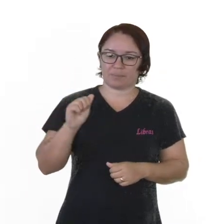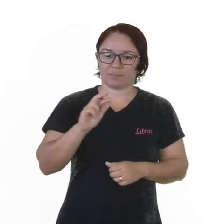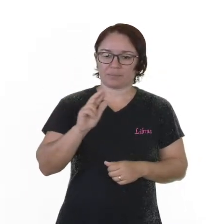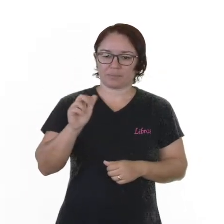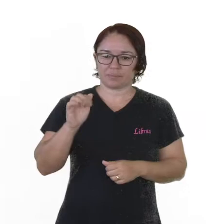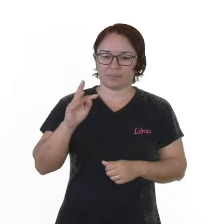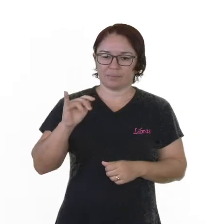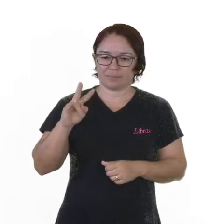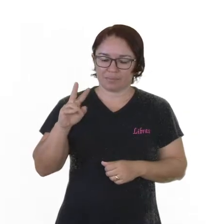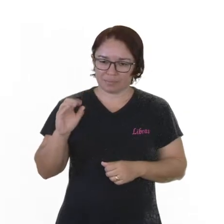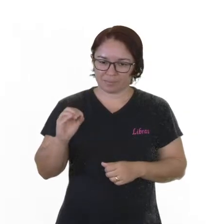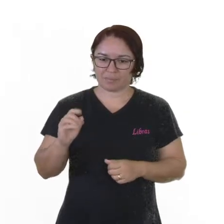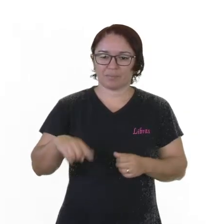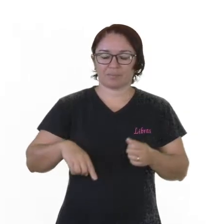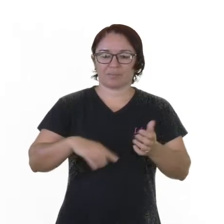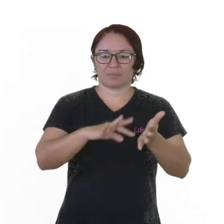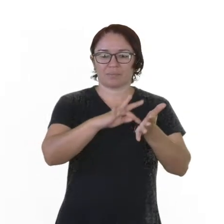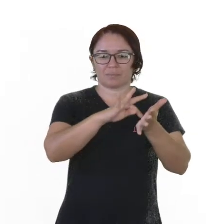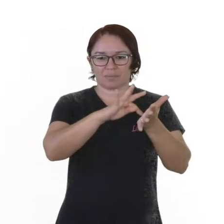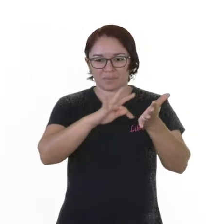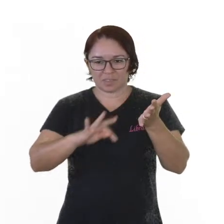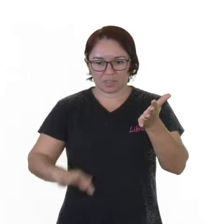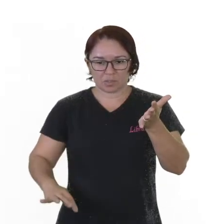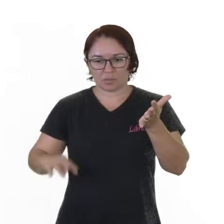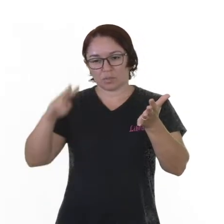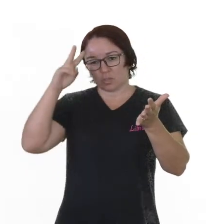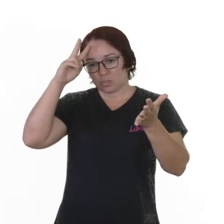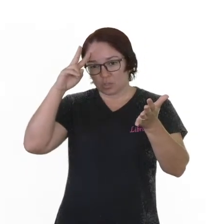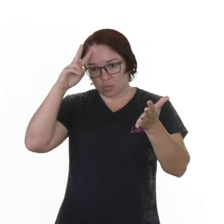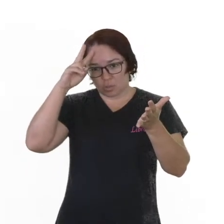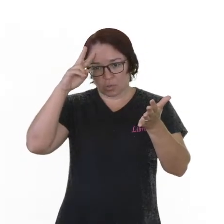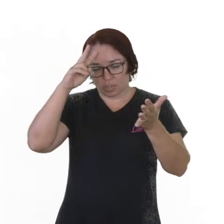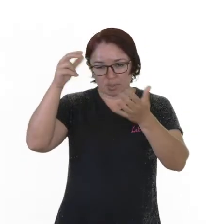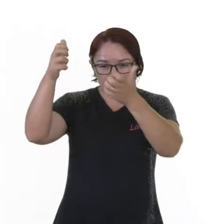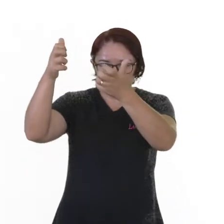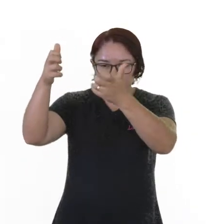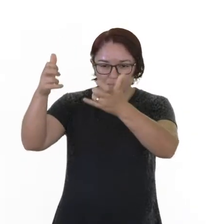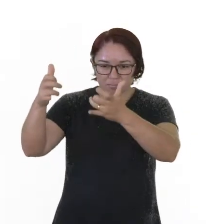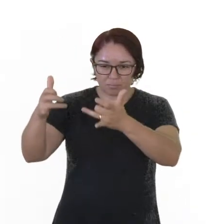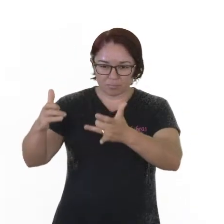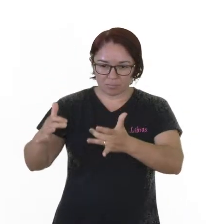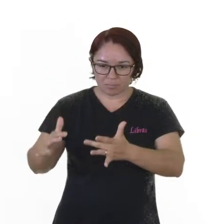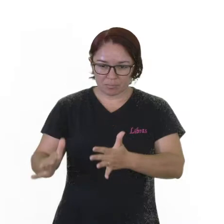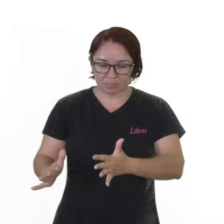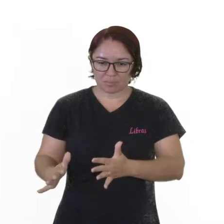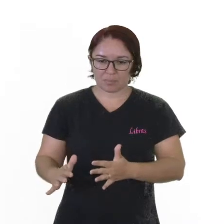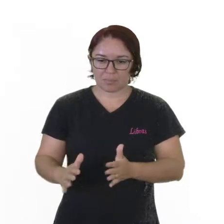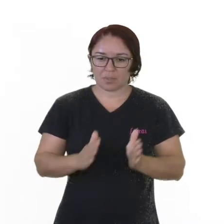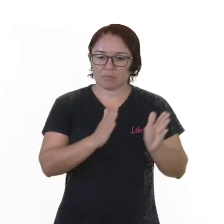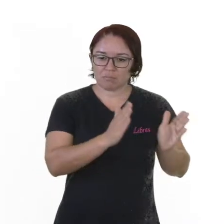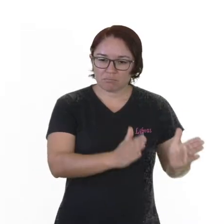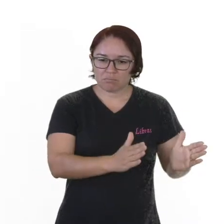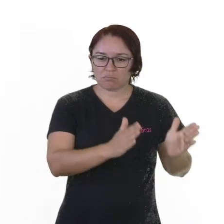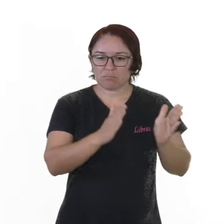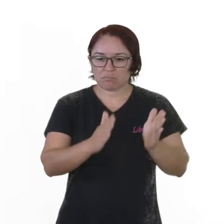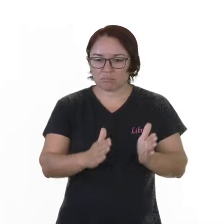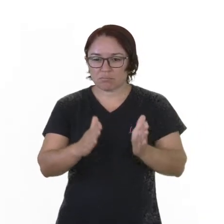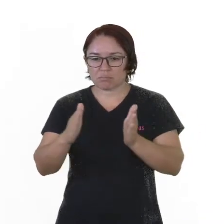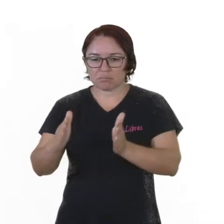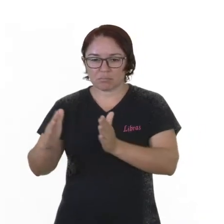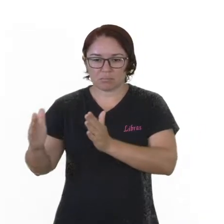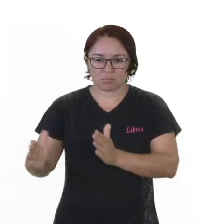é um texto em que narra ou conta uma história relatado em uma sequência de acontecimentos, que são